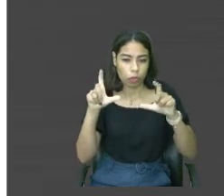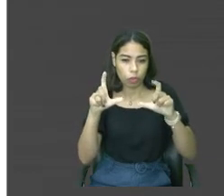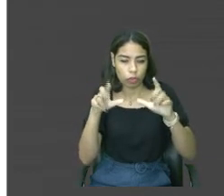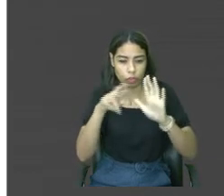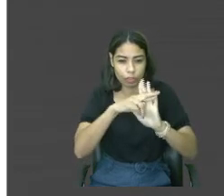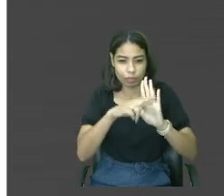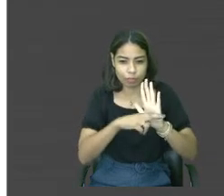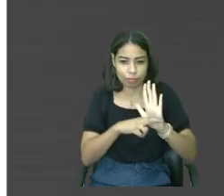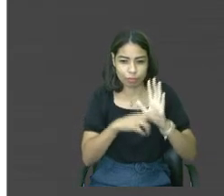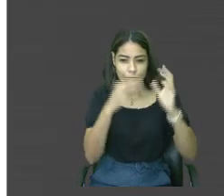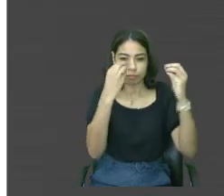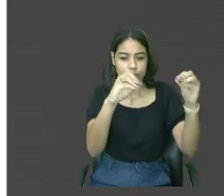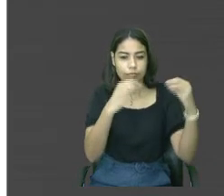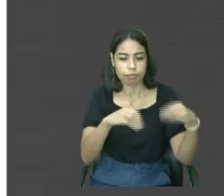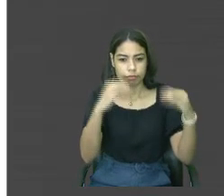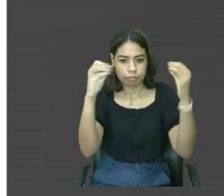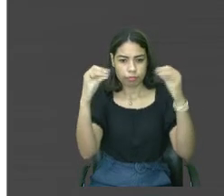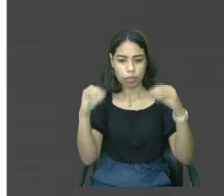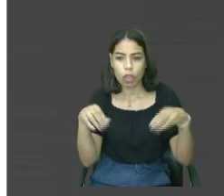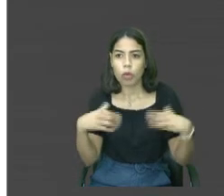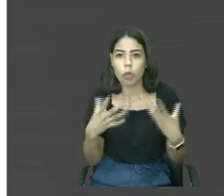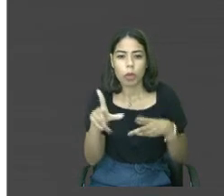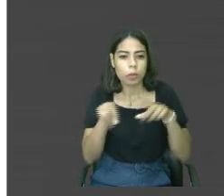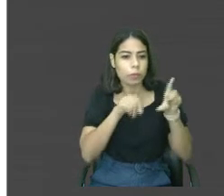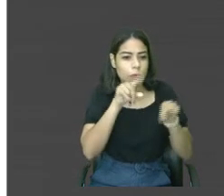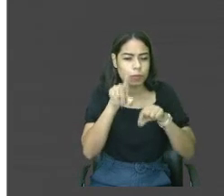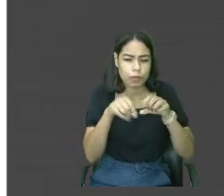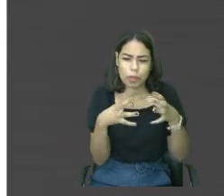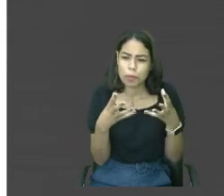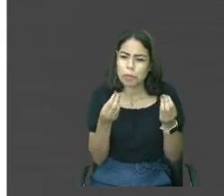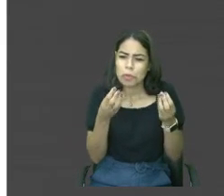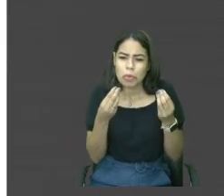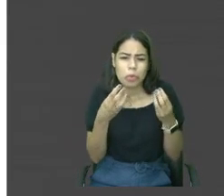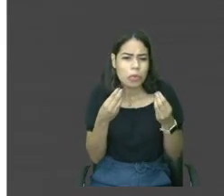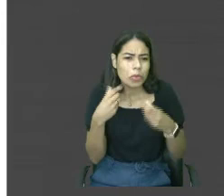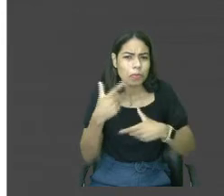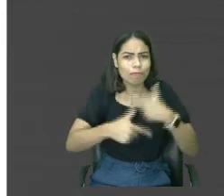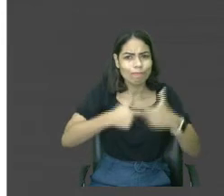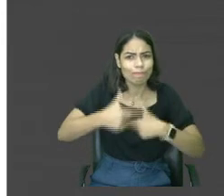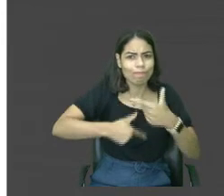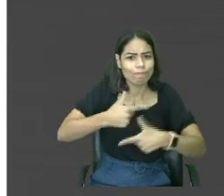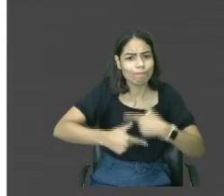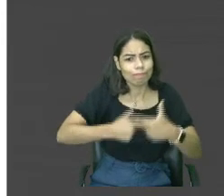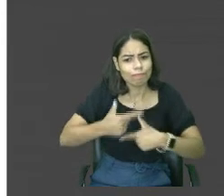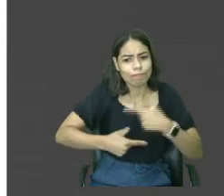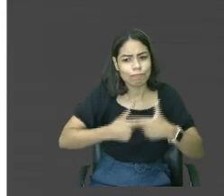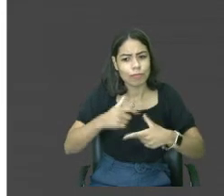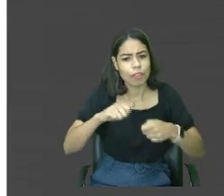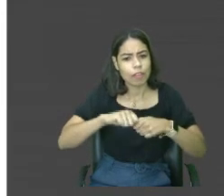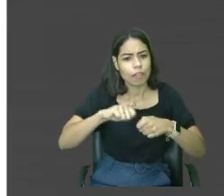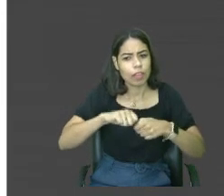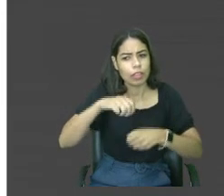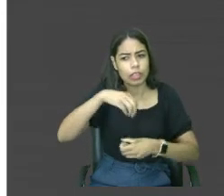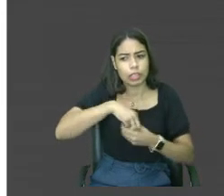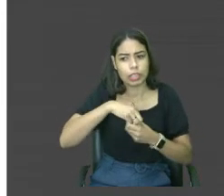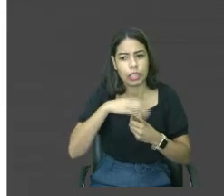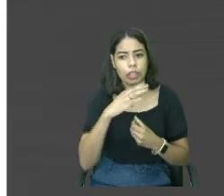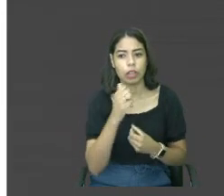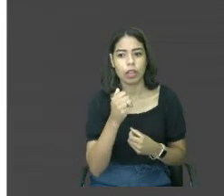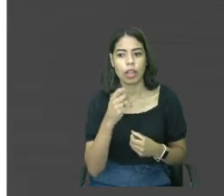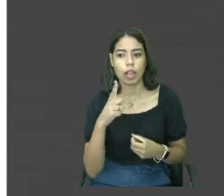gente fica até em dúvida de qual escolher. São realmente muitas atividades que a gente traz no sentido de